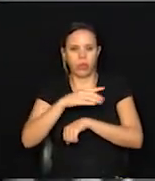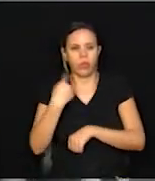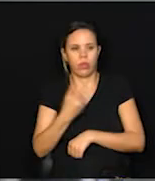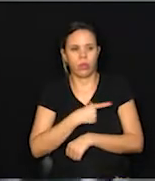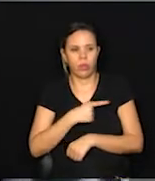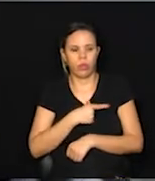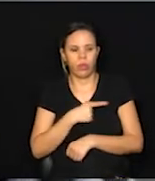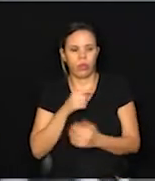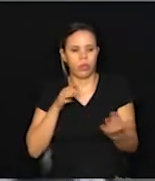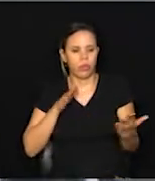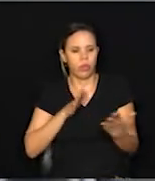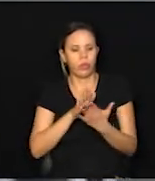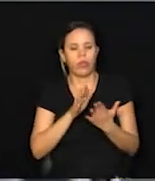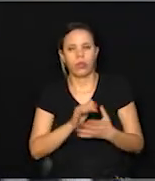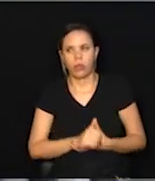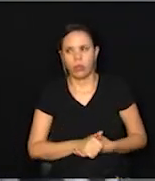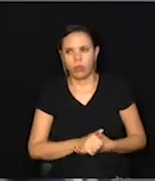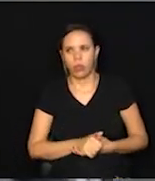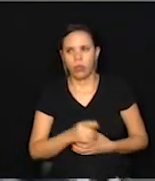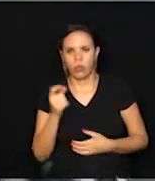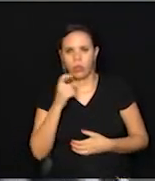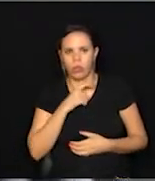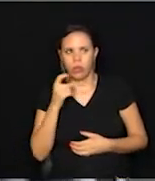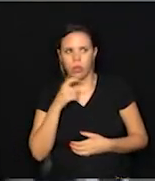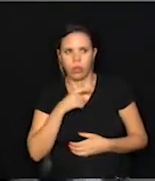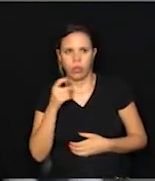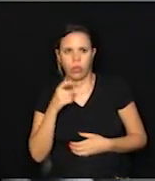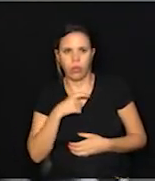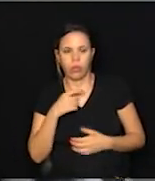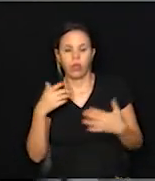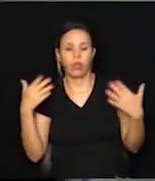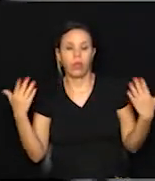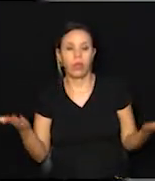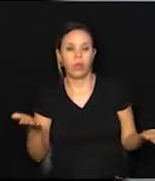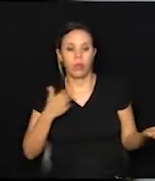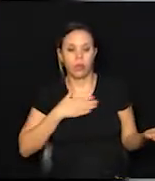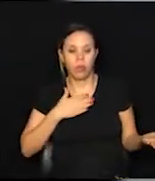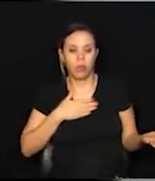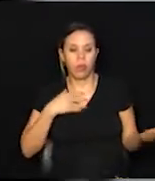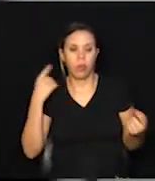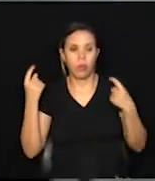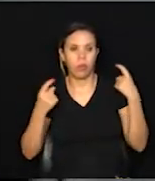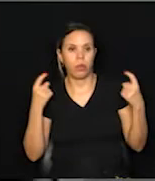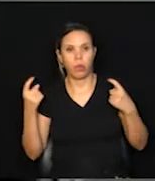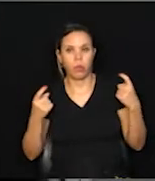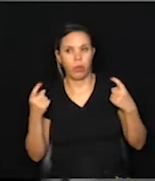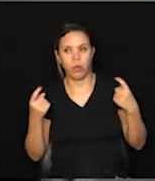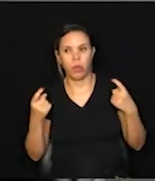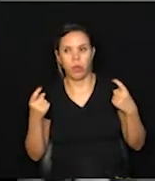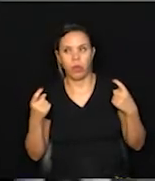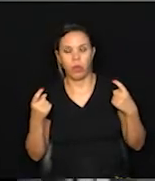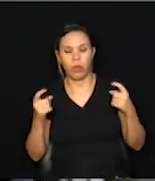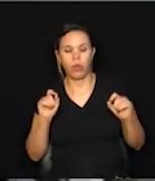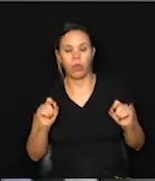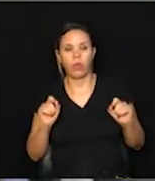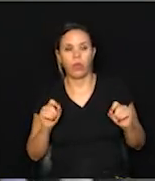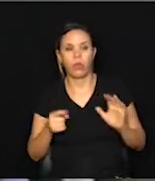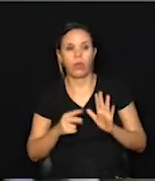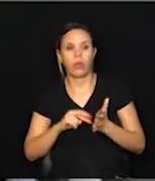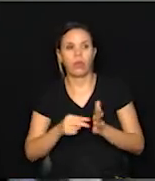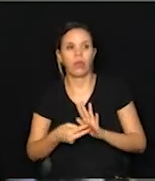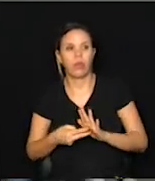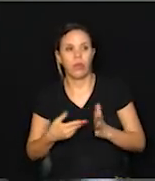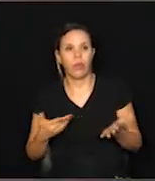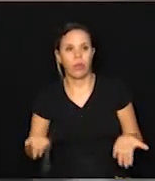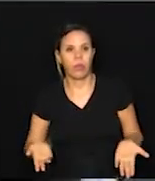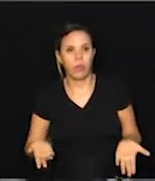ficar enfrentando aí mentiras. E qual é a minha preocupação? A minha preocupação é o que isso sinaliza. Sinaliza o